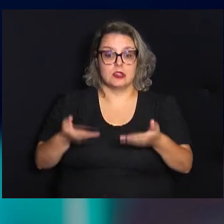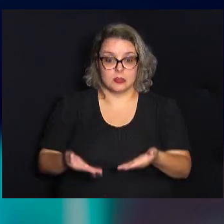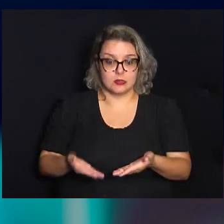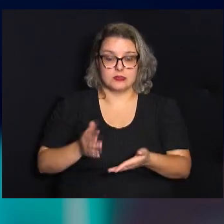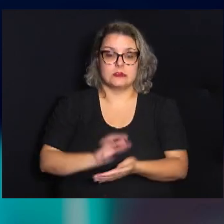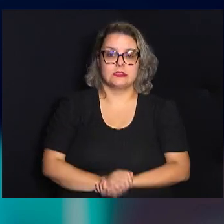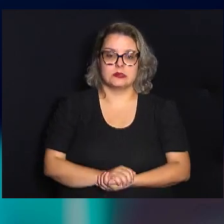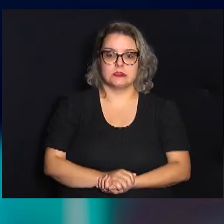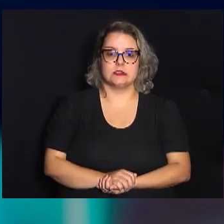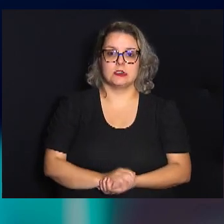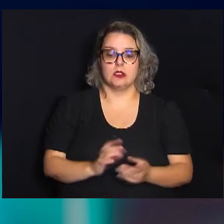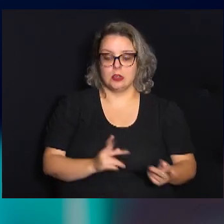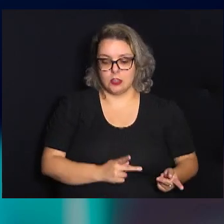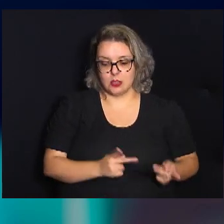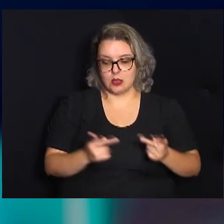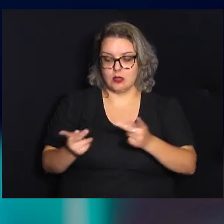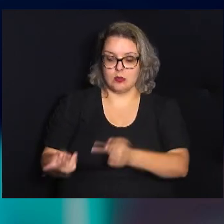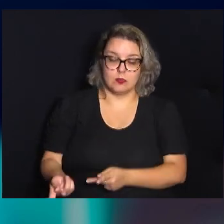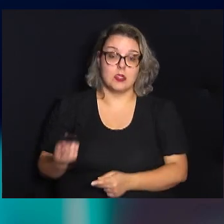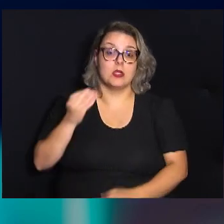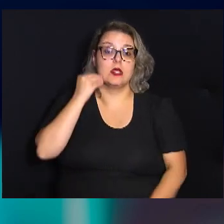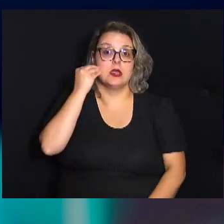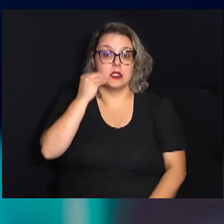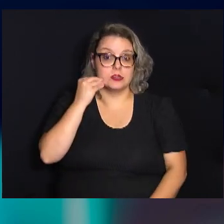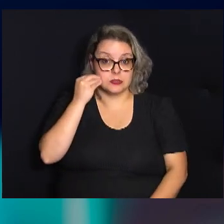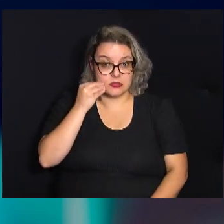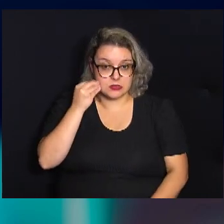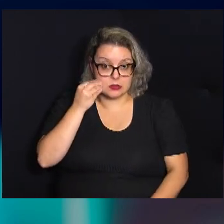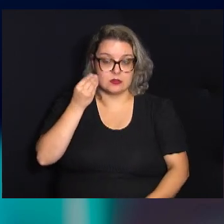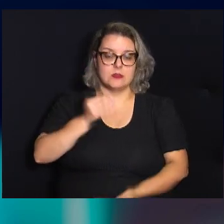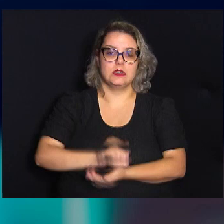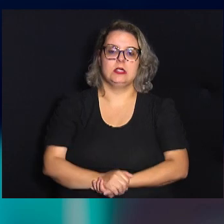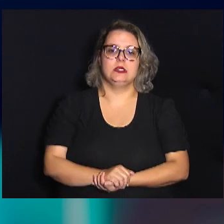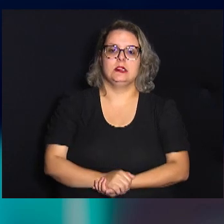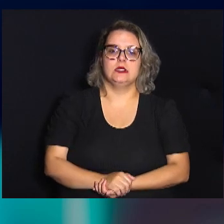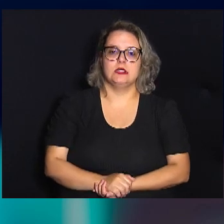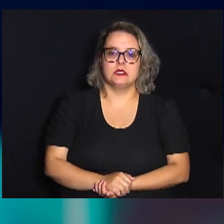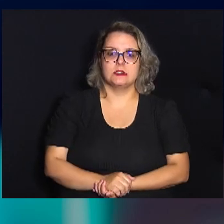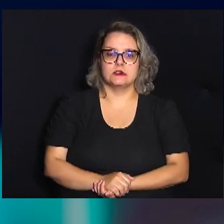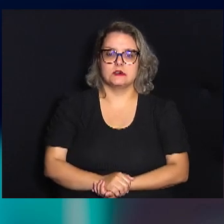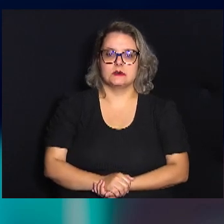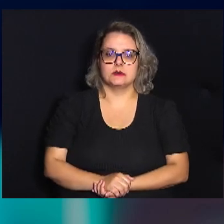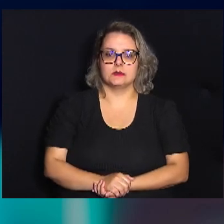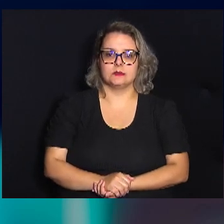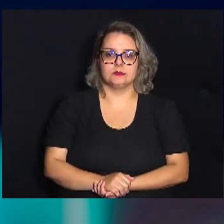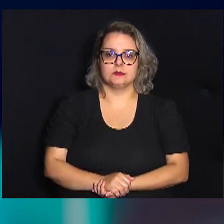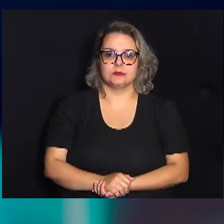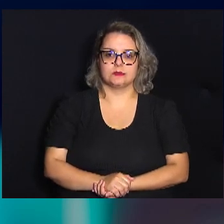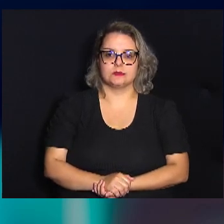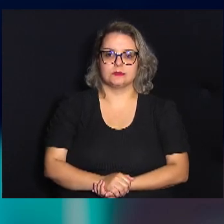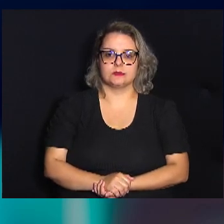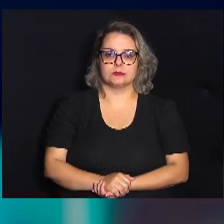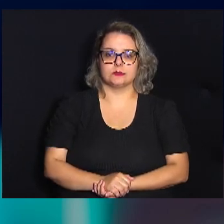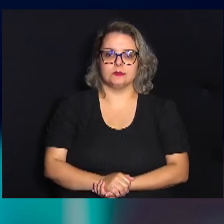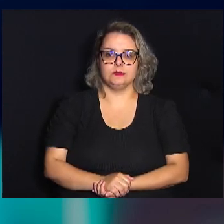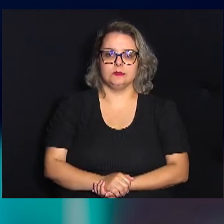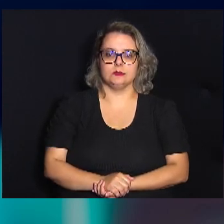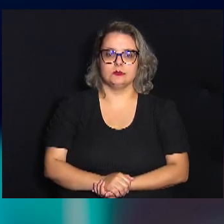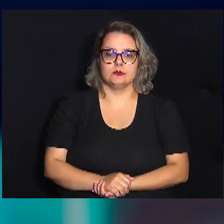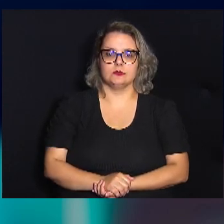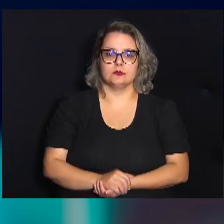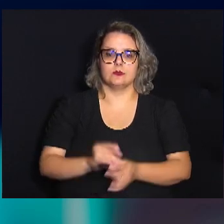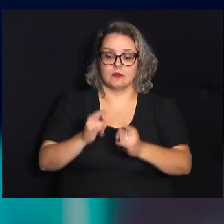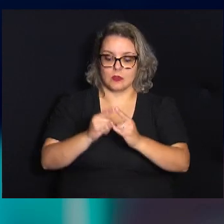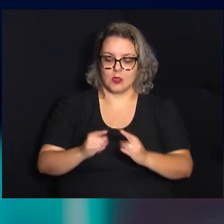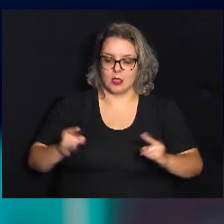de fato, quando nós observamos ali a redução das amplitudes entre 8 e 10 graus Celsius, que é a coloração amarela, e o